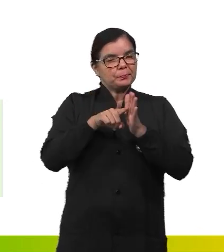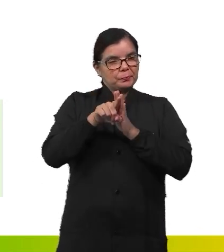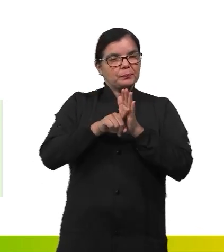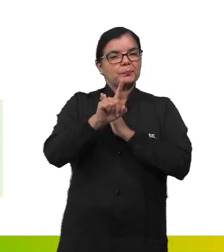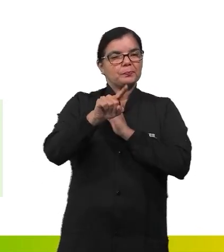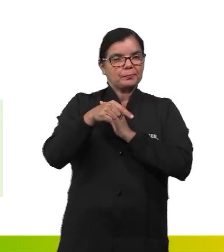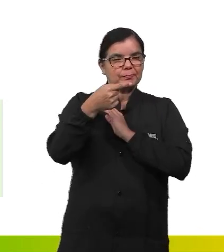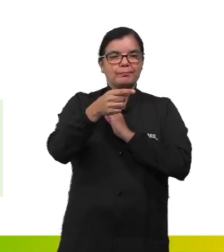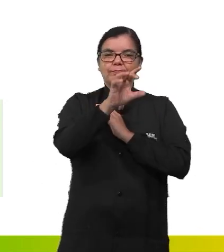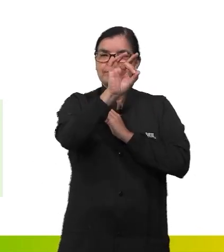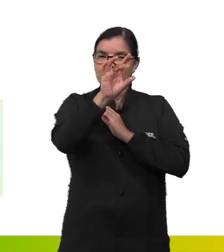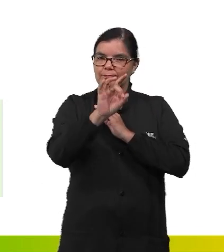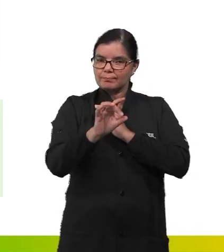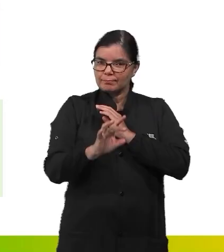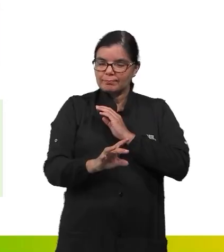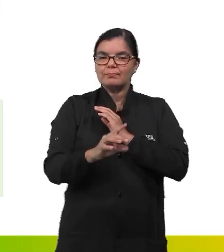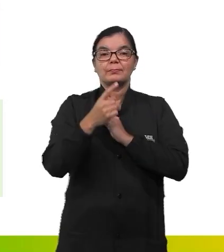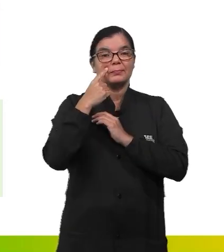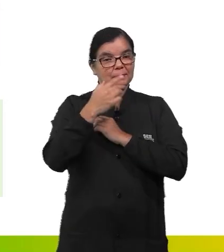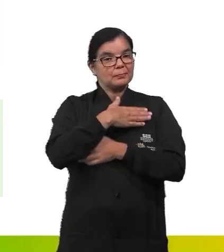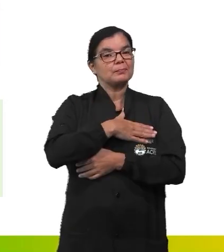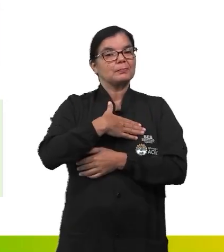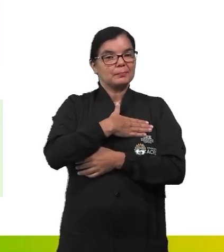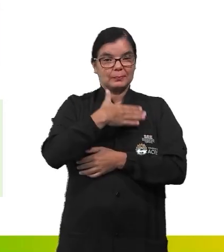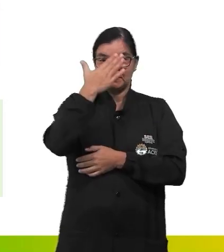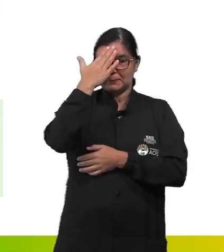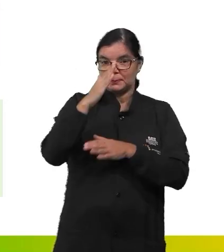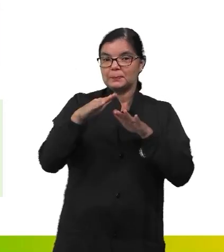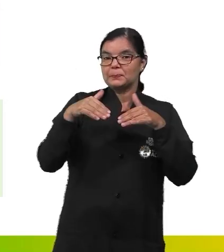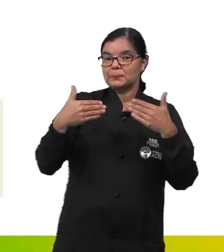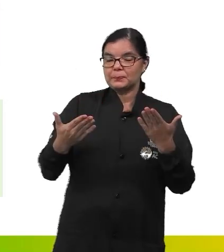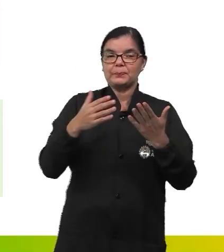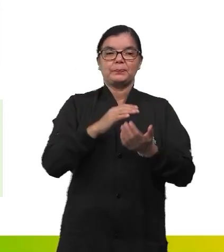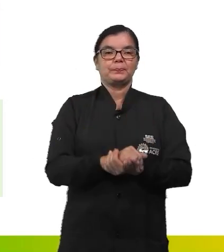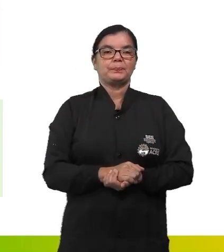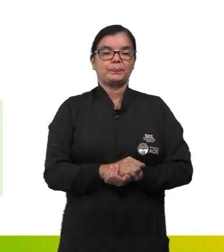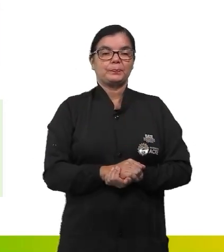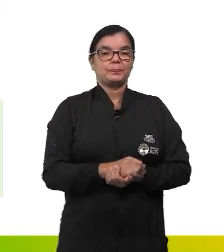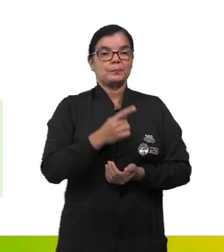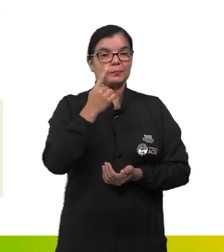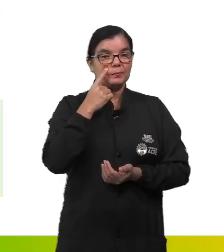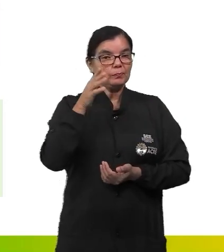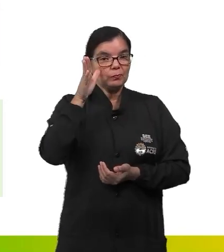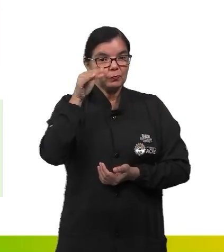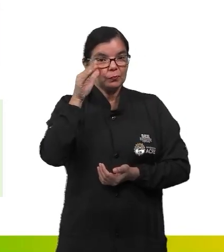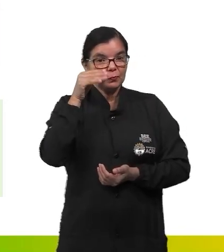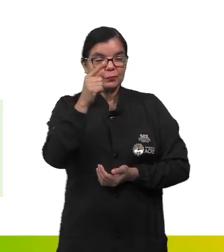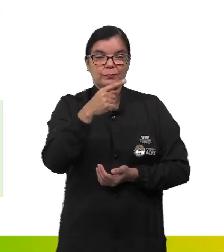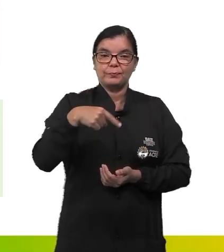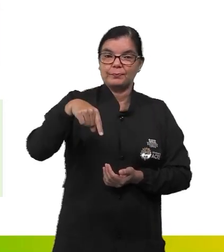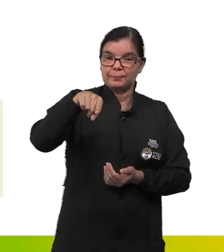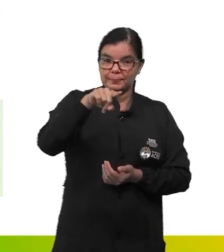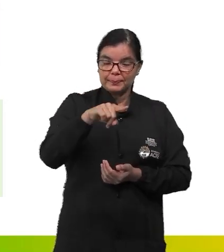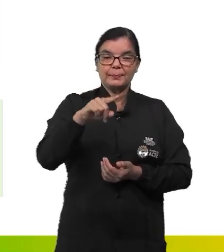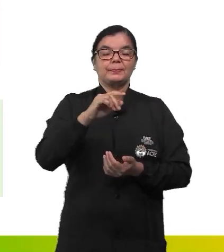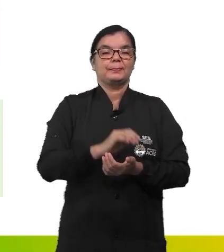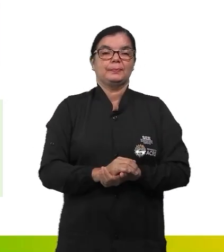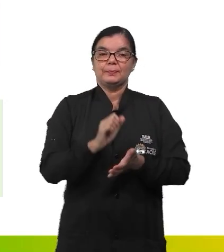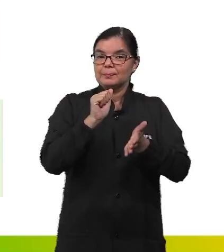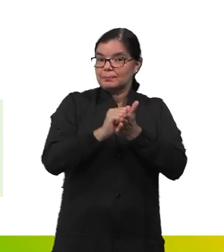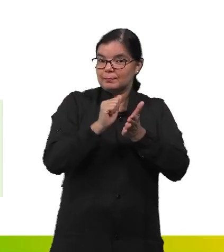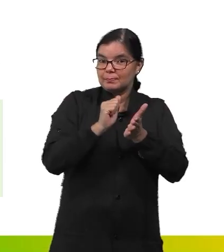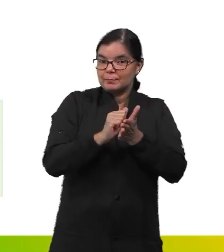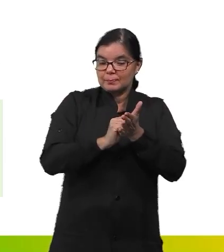depois cada uma das especiarias, tá? Você vai gostar de saber quais são elas. Vou deixar isso aí como curiosidade para vocês, viu? Anota